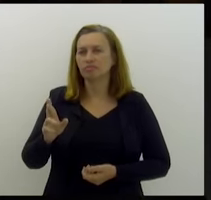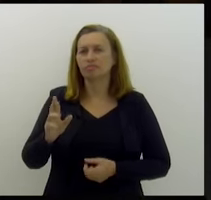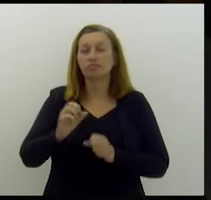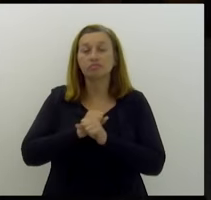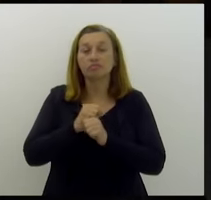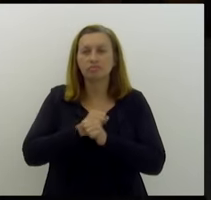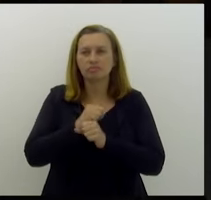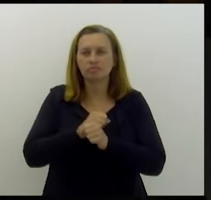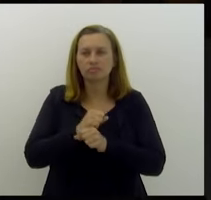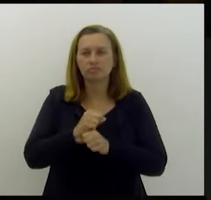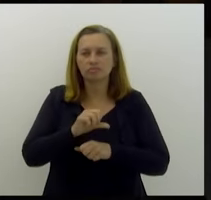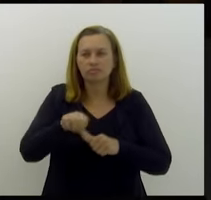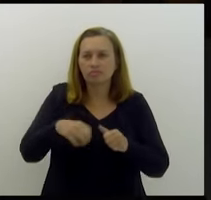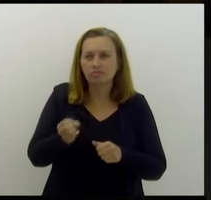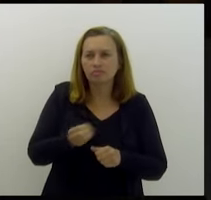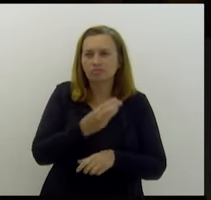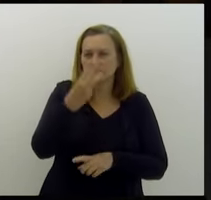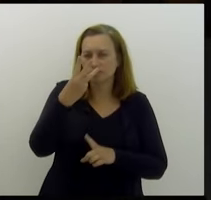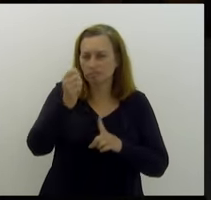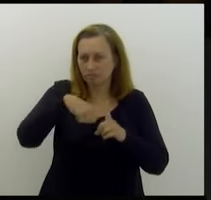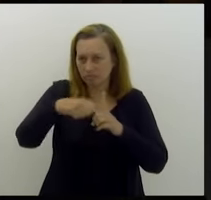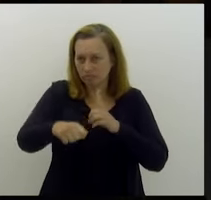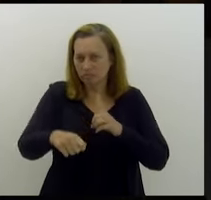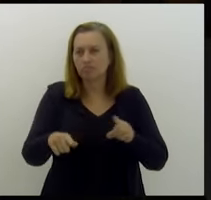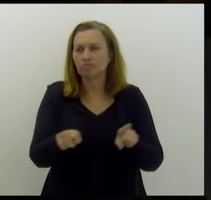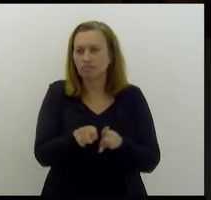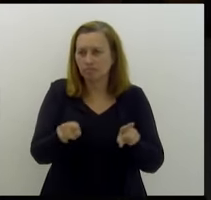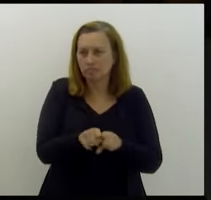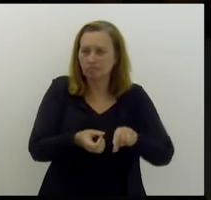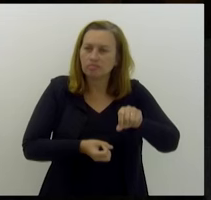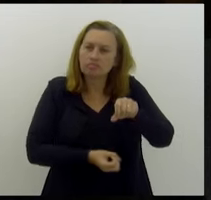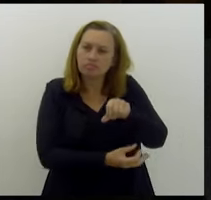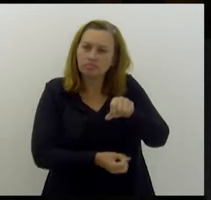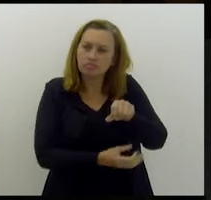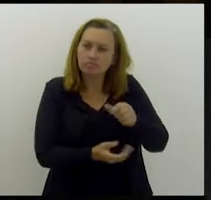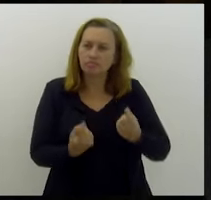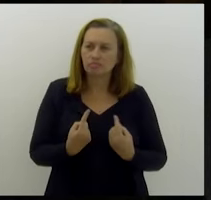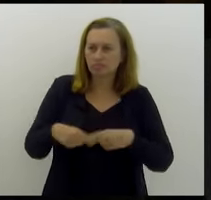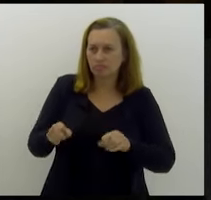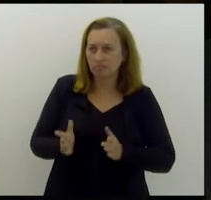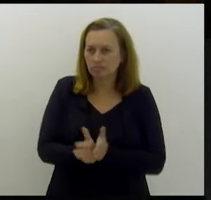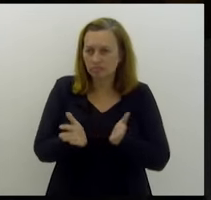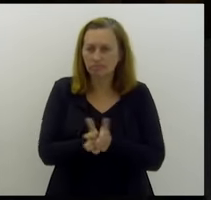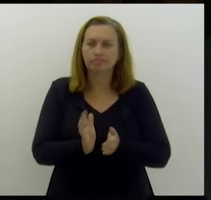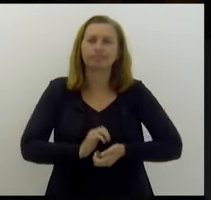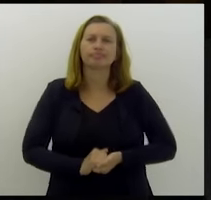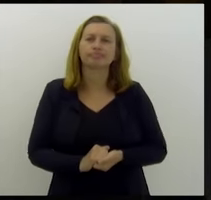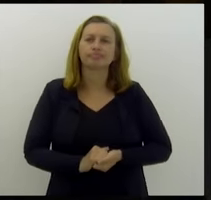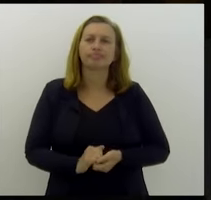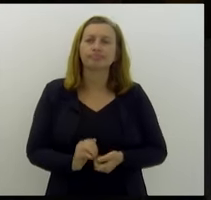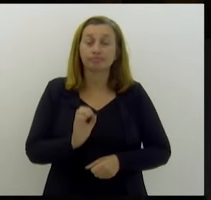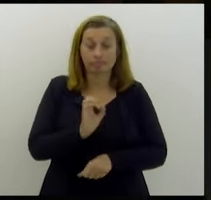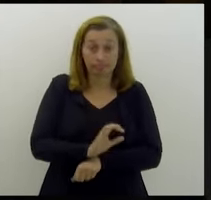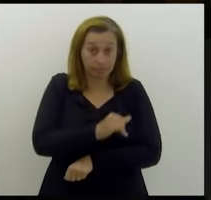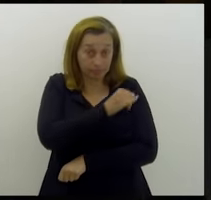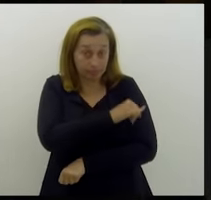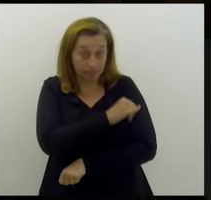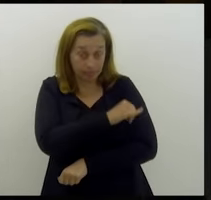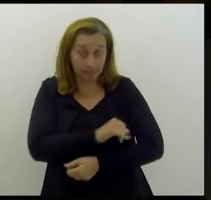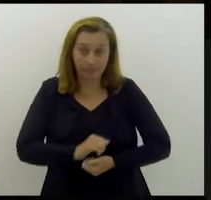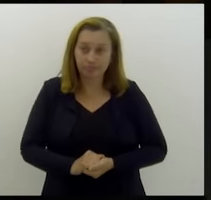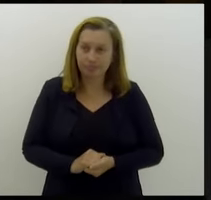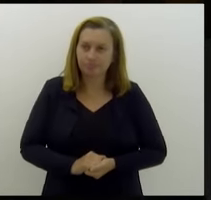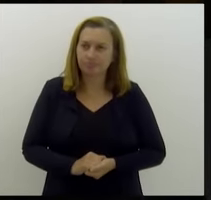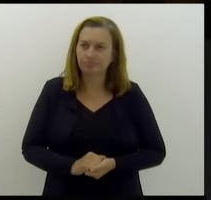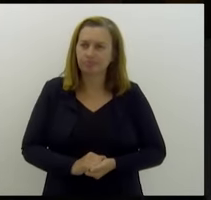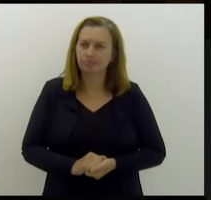H menos de 3 meses quando a gente também renovou o fundo Estadual de combate à pobreza o estado do Rio de Janeiro e aí